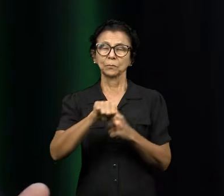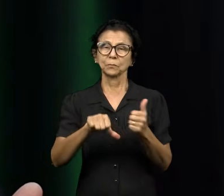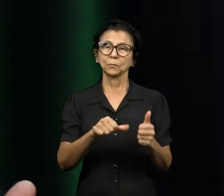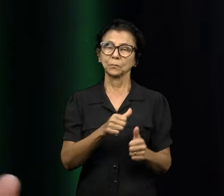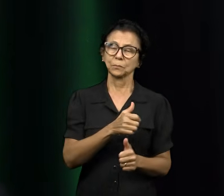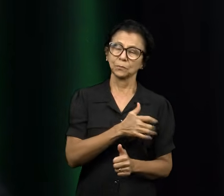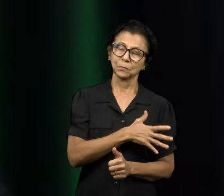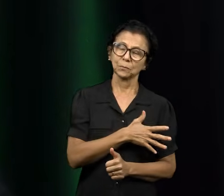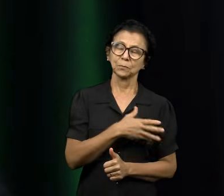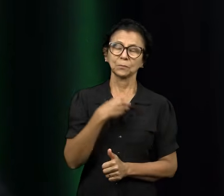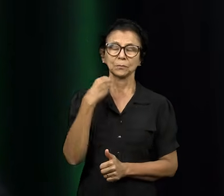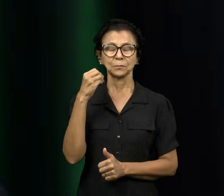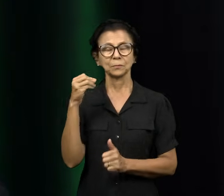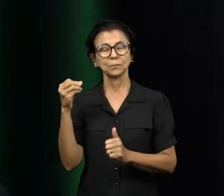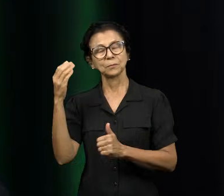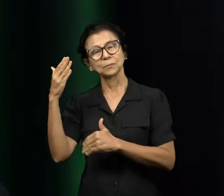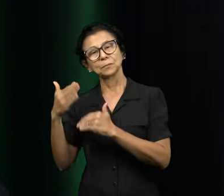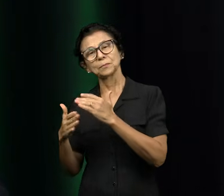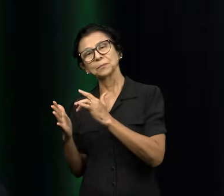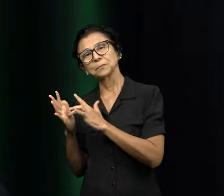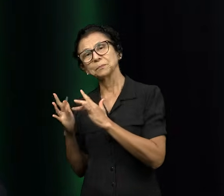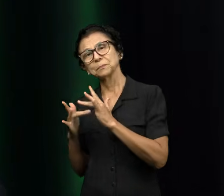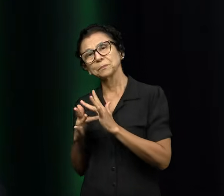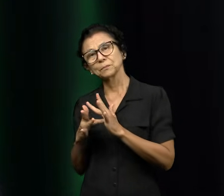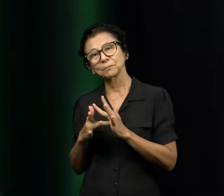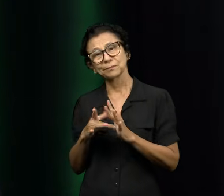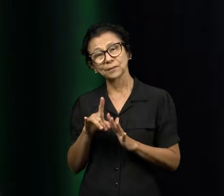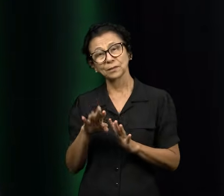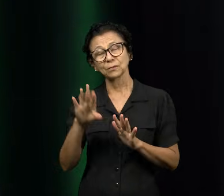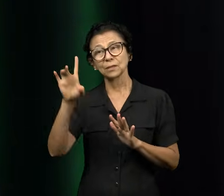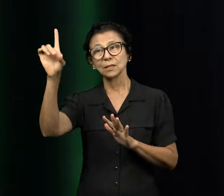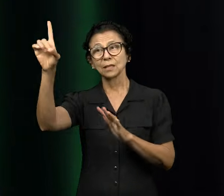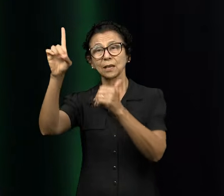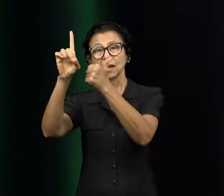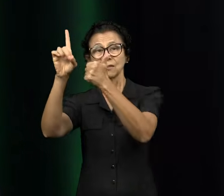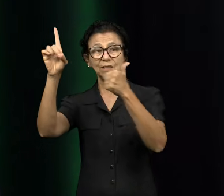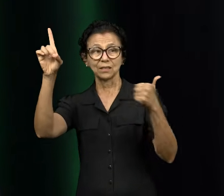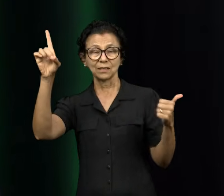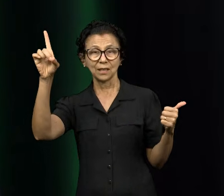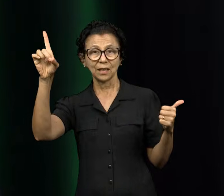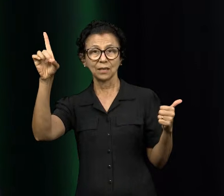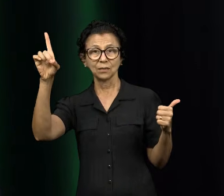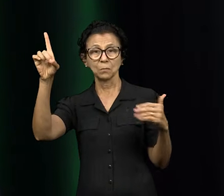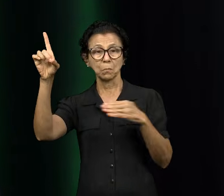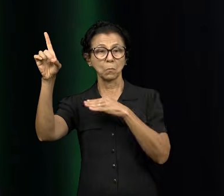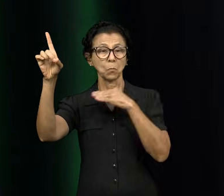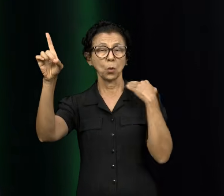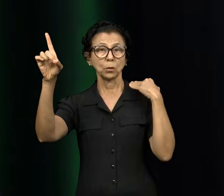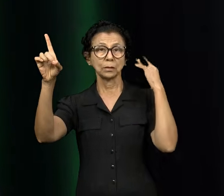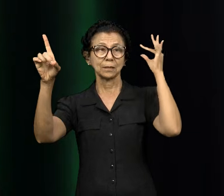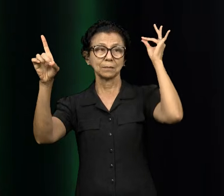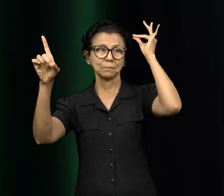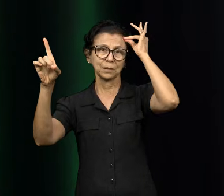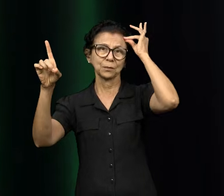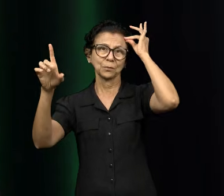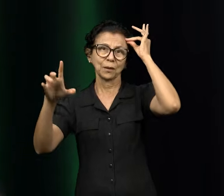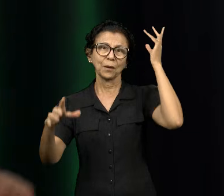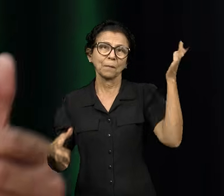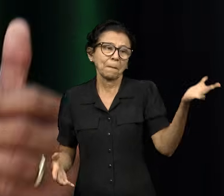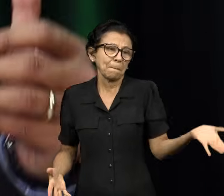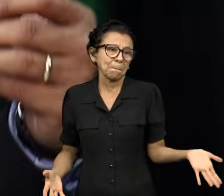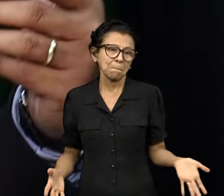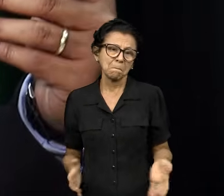de uma nova experiência na presença dele. Porque o homem sem Jesus está morto espiritualmente. Ele